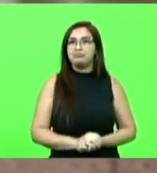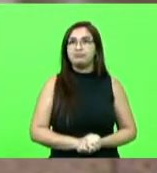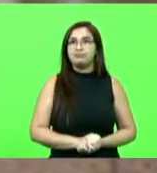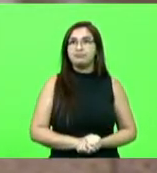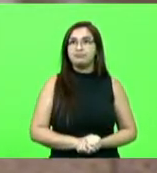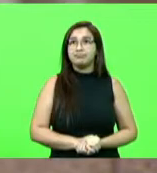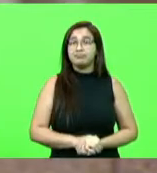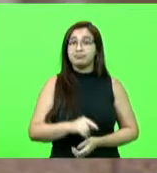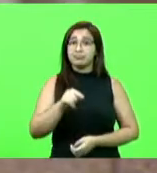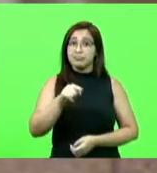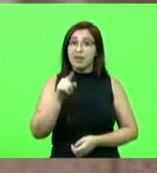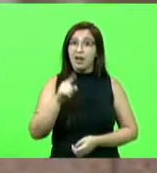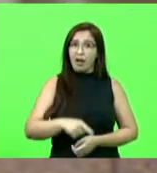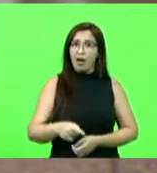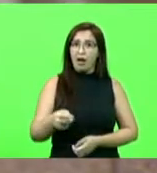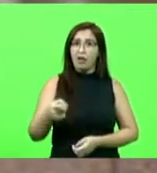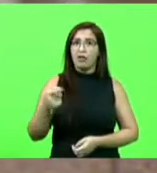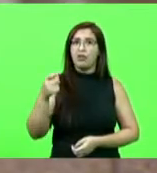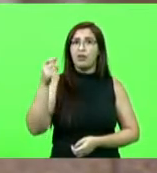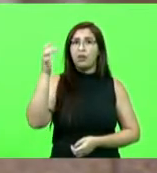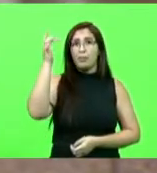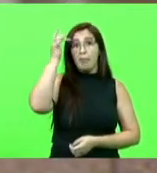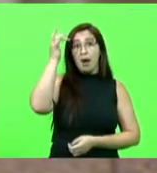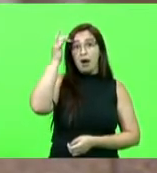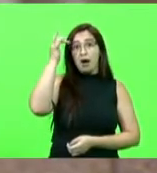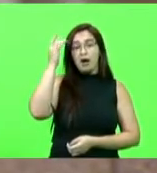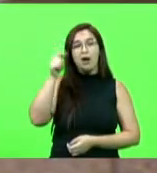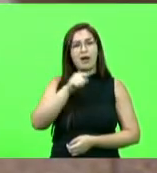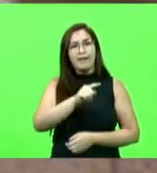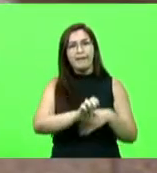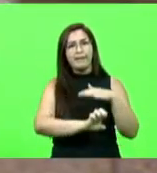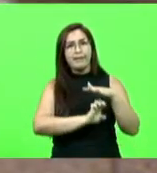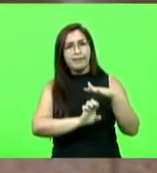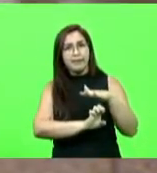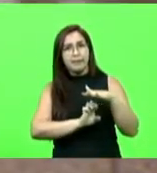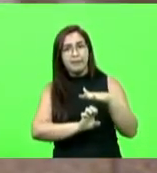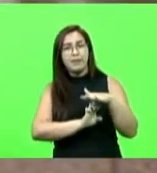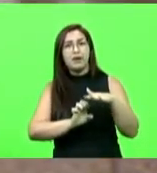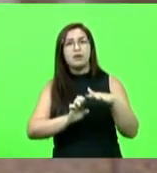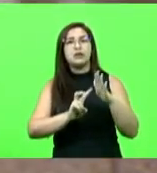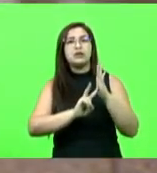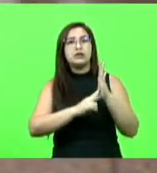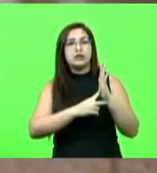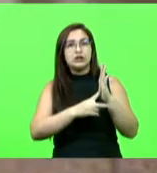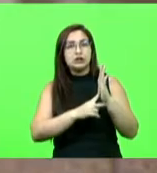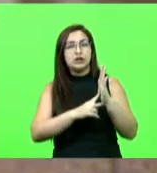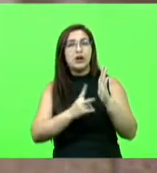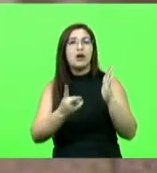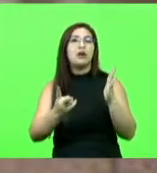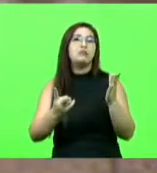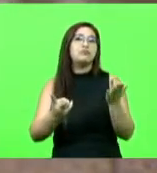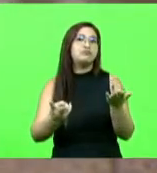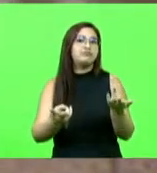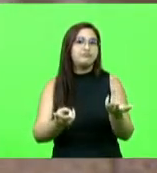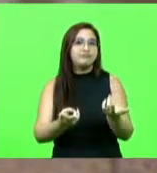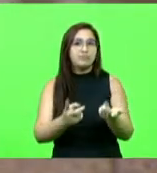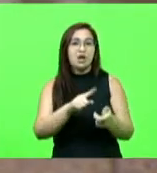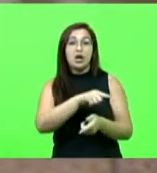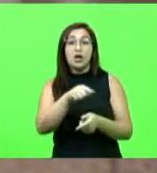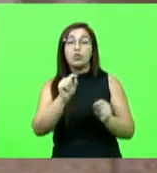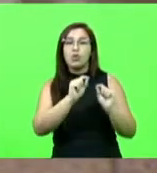Isso sim é maturidade, né? Onde os empregadores, os sindicatos laborais se